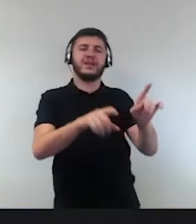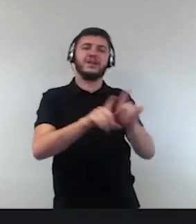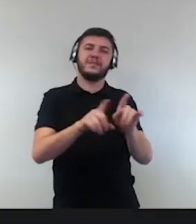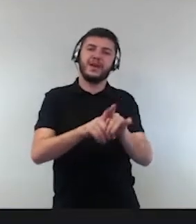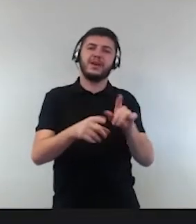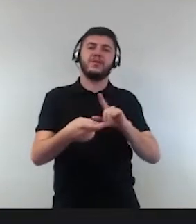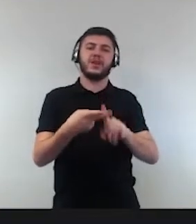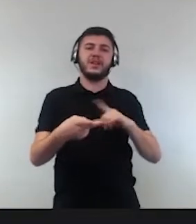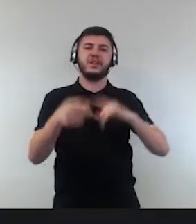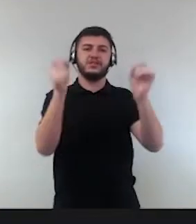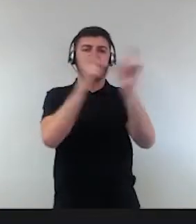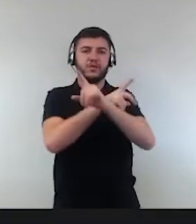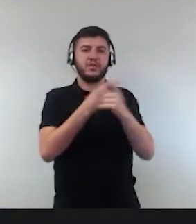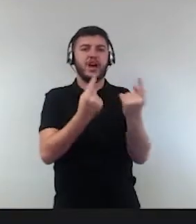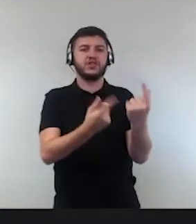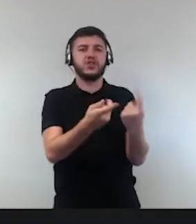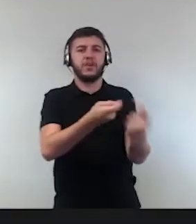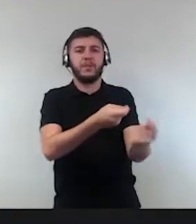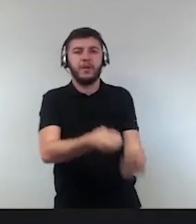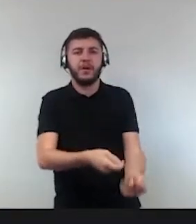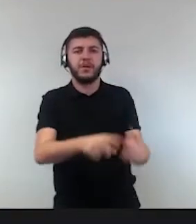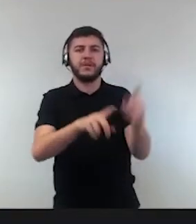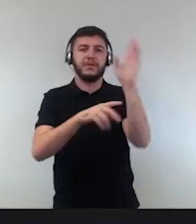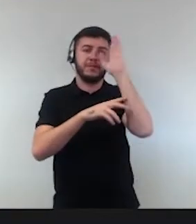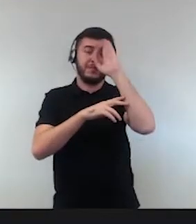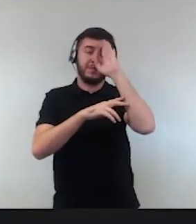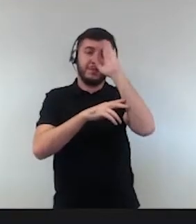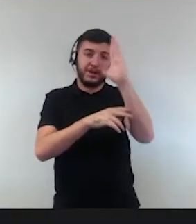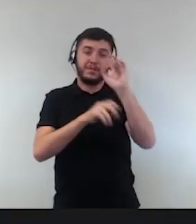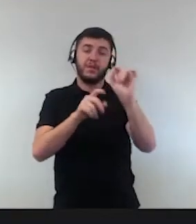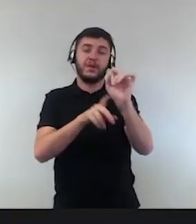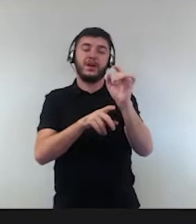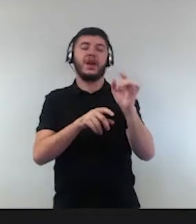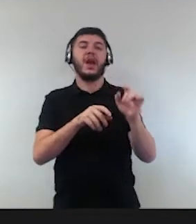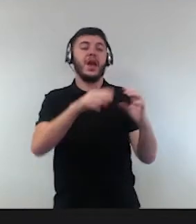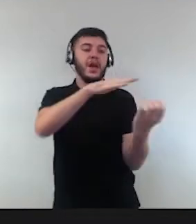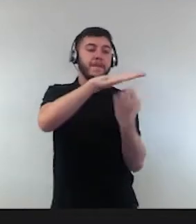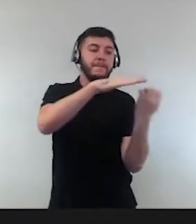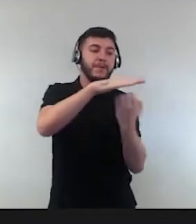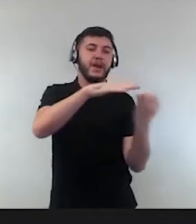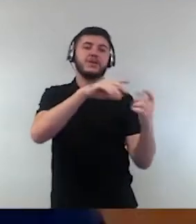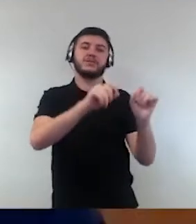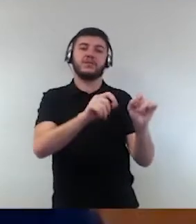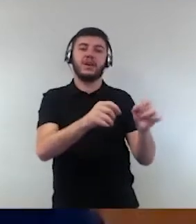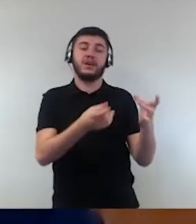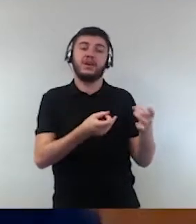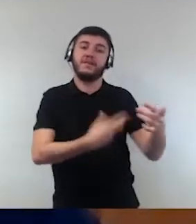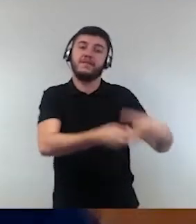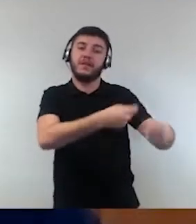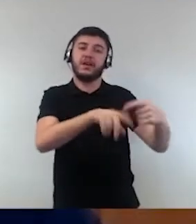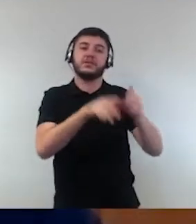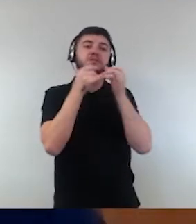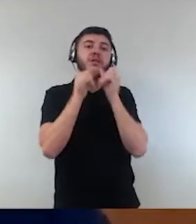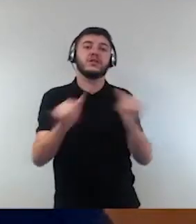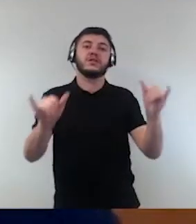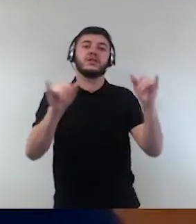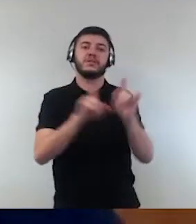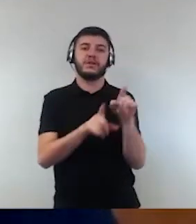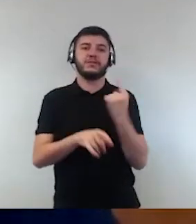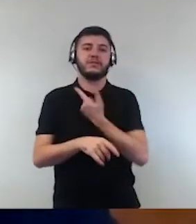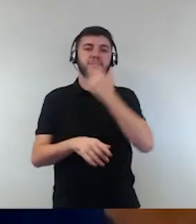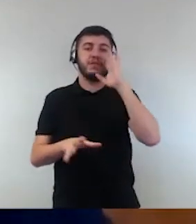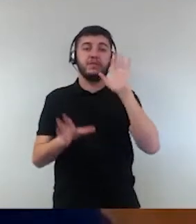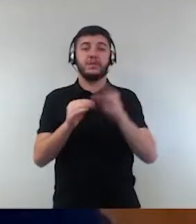por parte desses agentes, especialmente das distribuidoras de energia elétrica, que pretendem algum nível de compensação, de